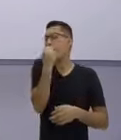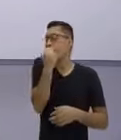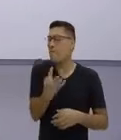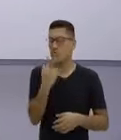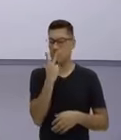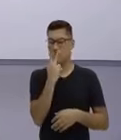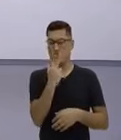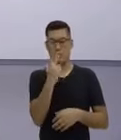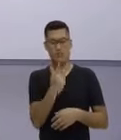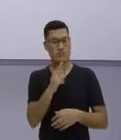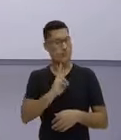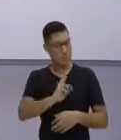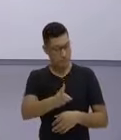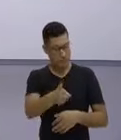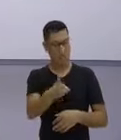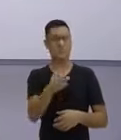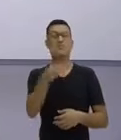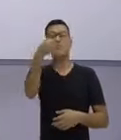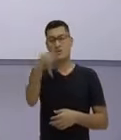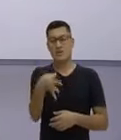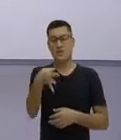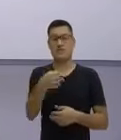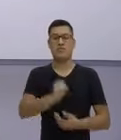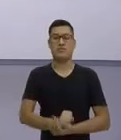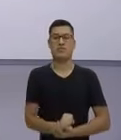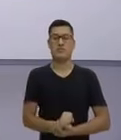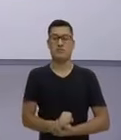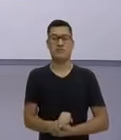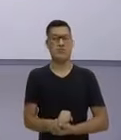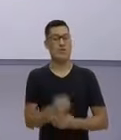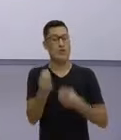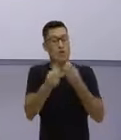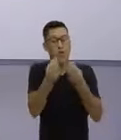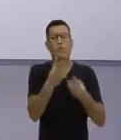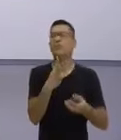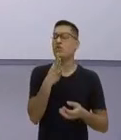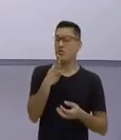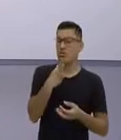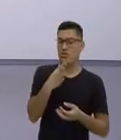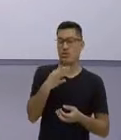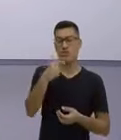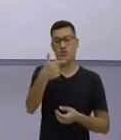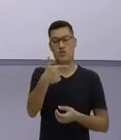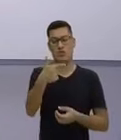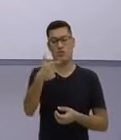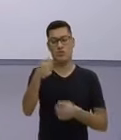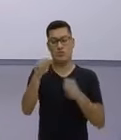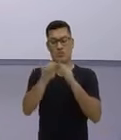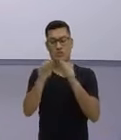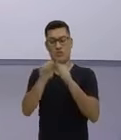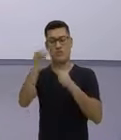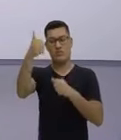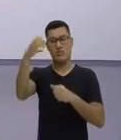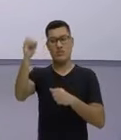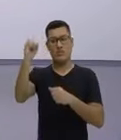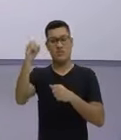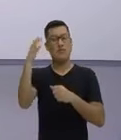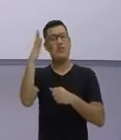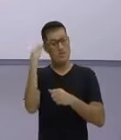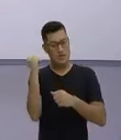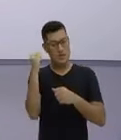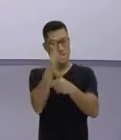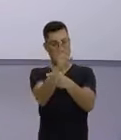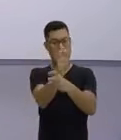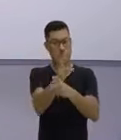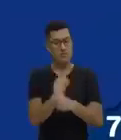com grande frequência, tá certo? Então, como eu já conheço quanto é 2 elevado a décima, eu não vou calcular, tá? O 2 elevado a décima.